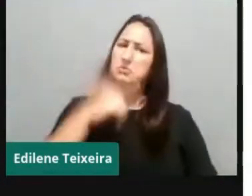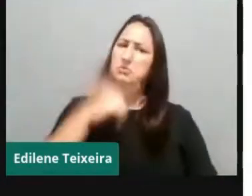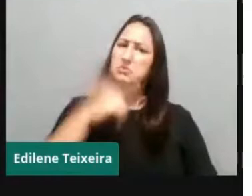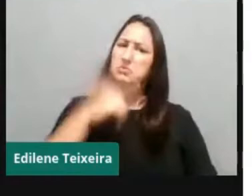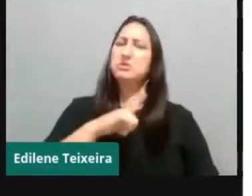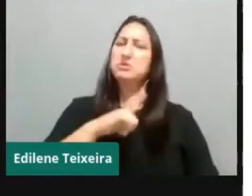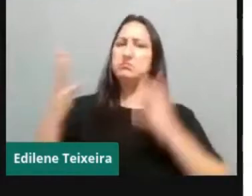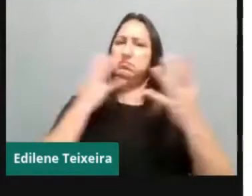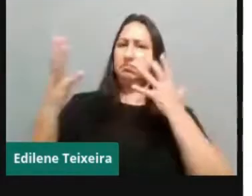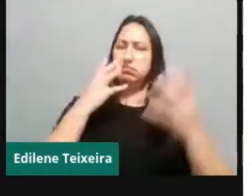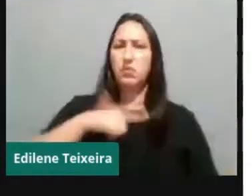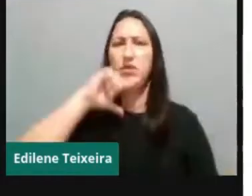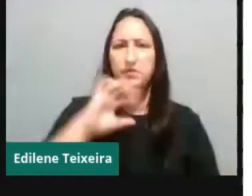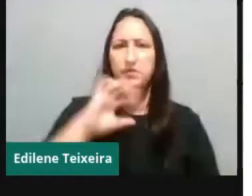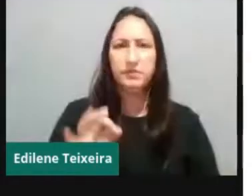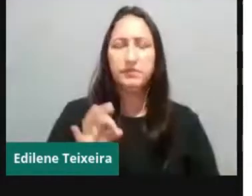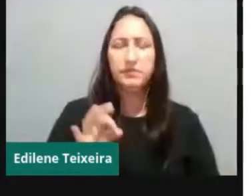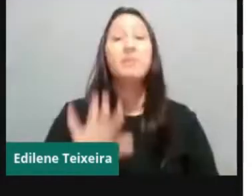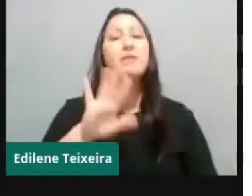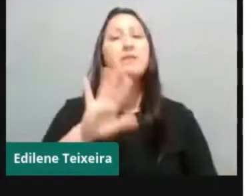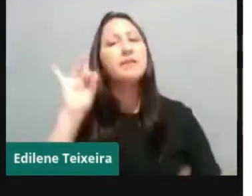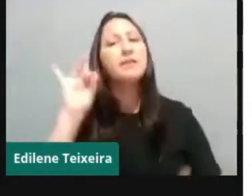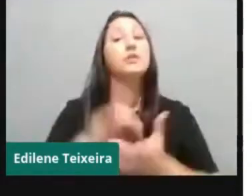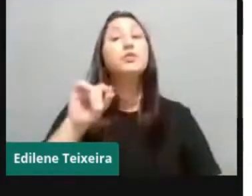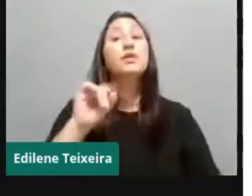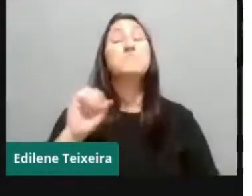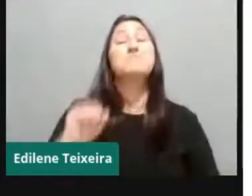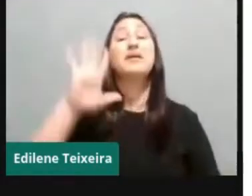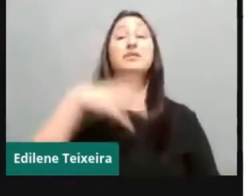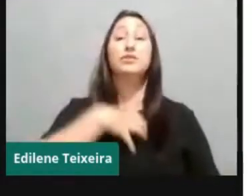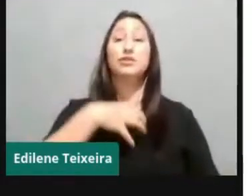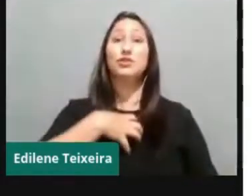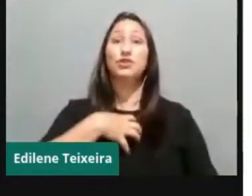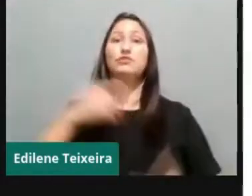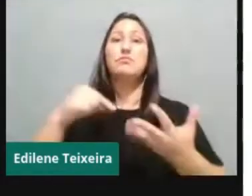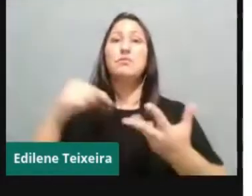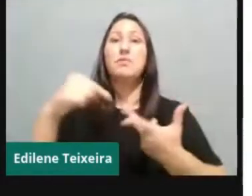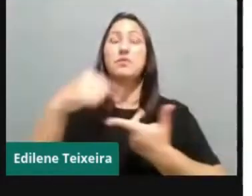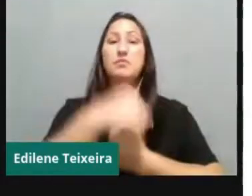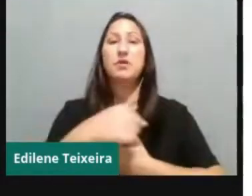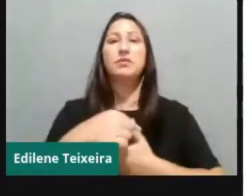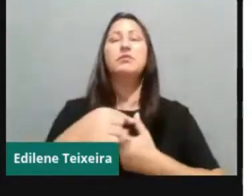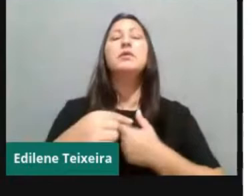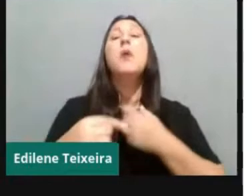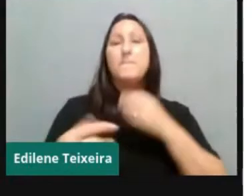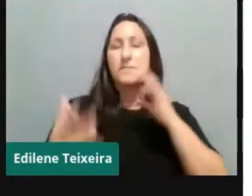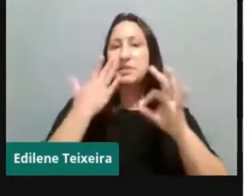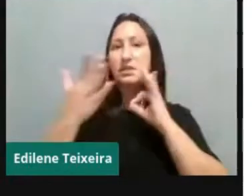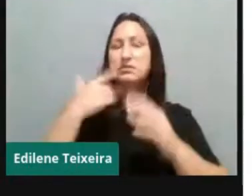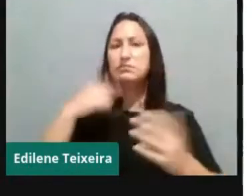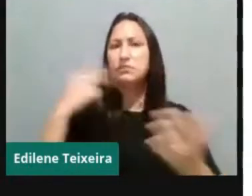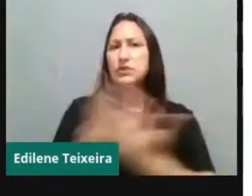sintomas psiquiátricos do que aqueles com que o algoritmo não estava com tanta certeza se eles eram mesmo